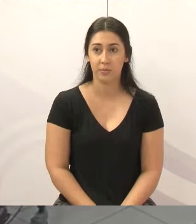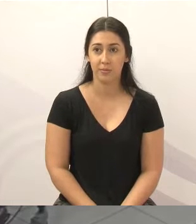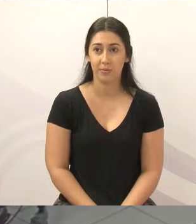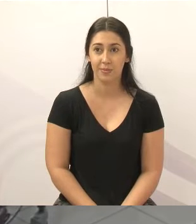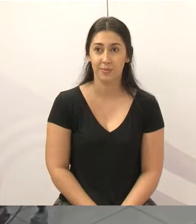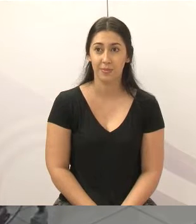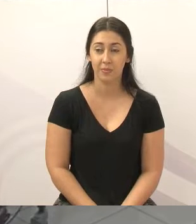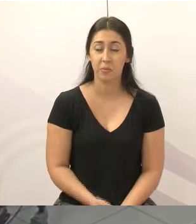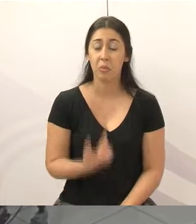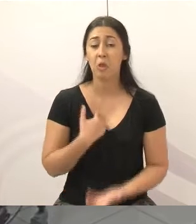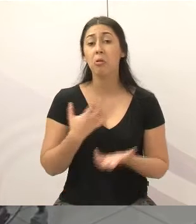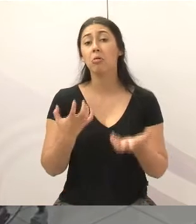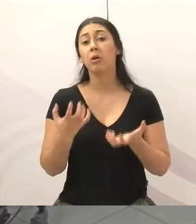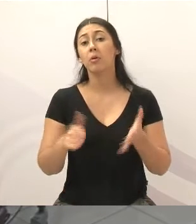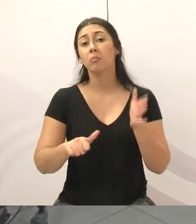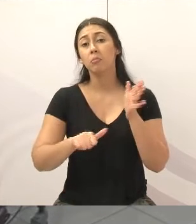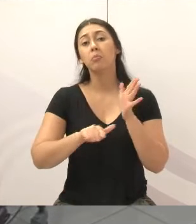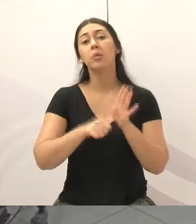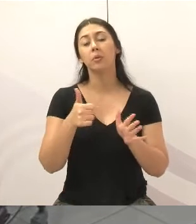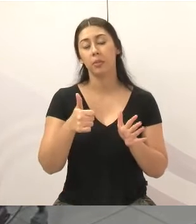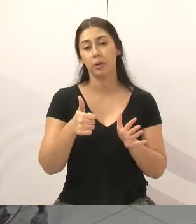Quero, inicialmente aqui,